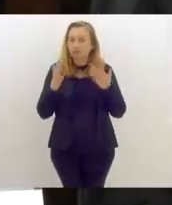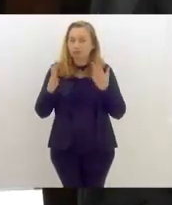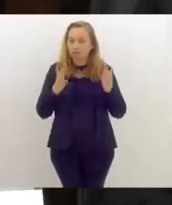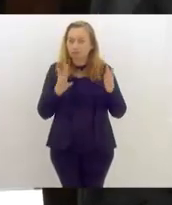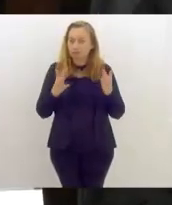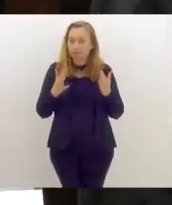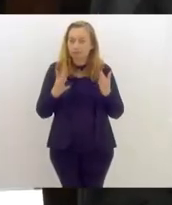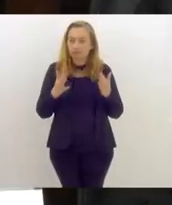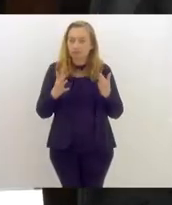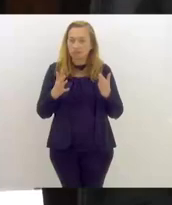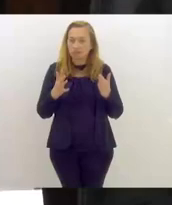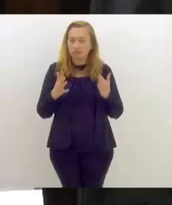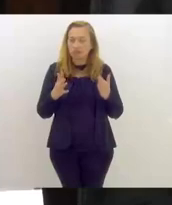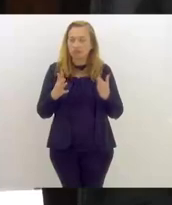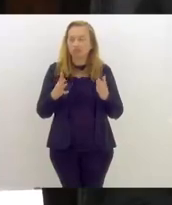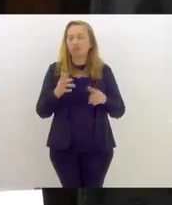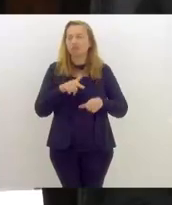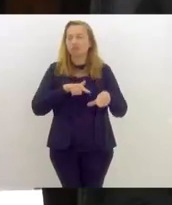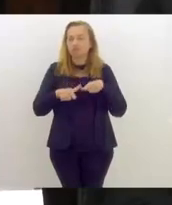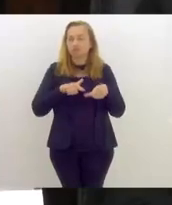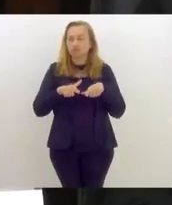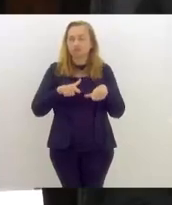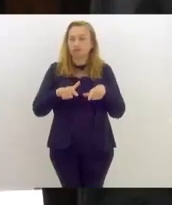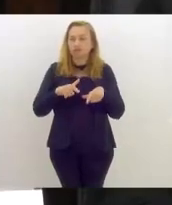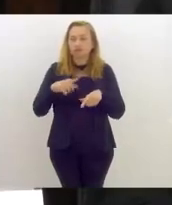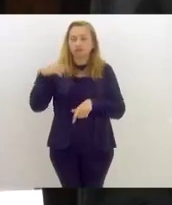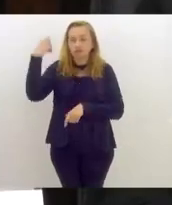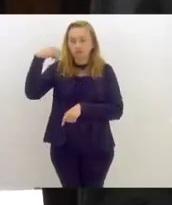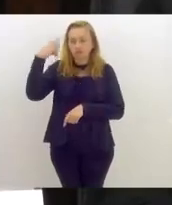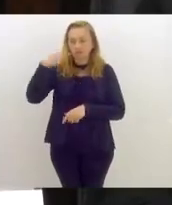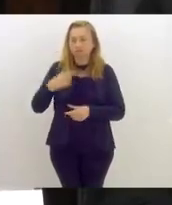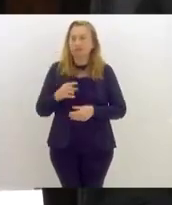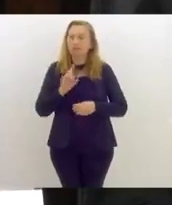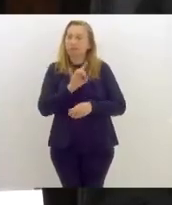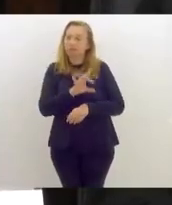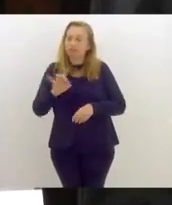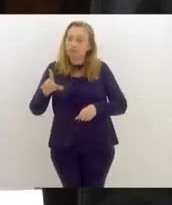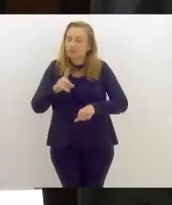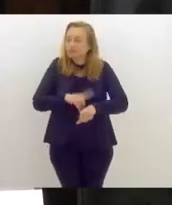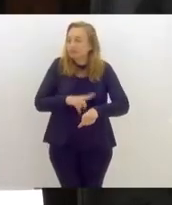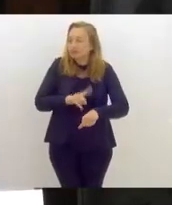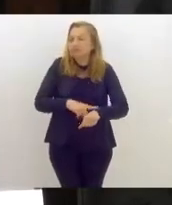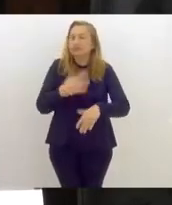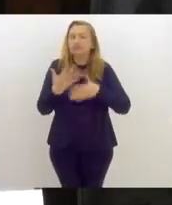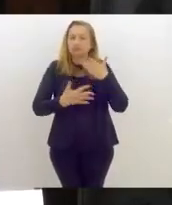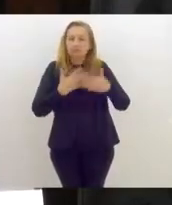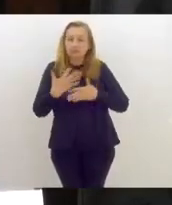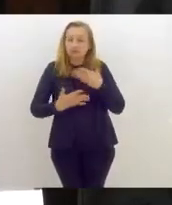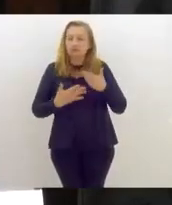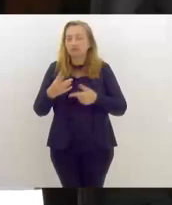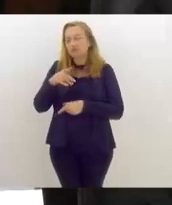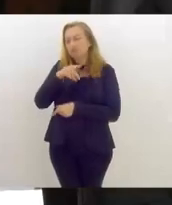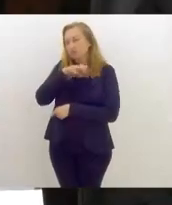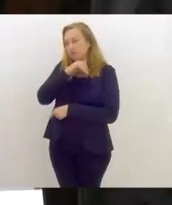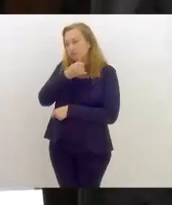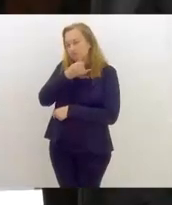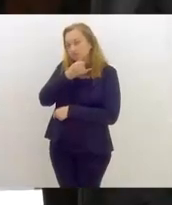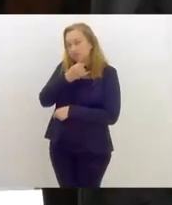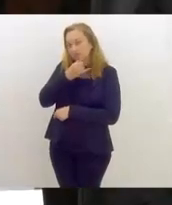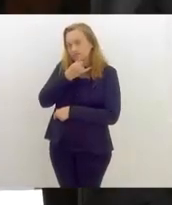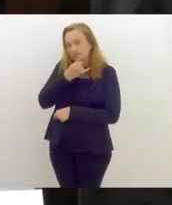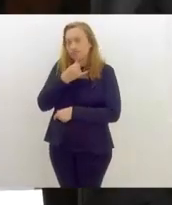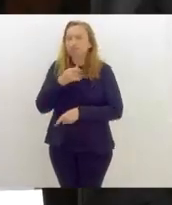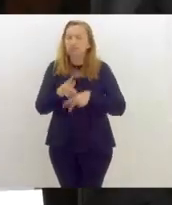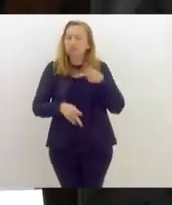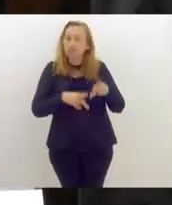o exercício da advocacia e cada momento seja de dor ou seja de alegria que a população do nosso Estado